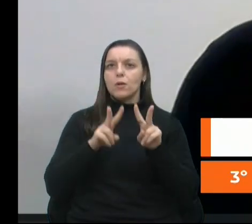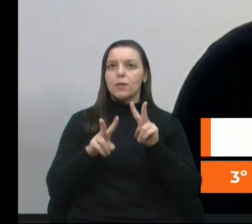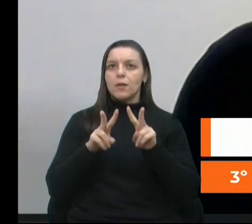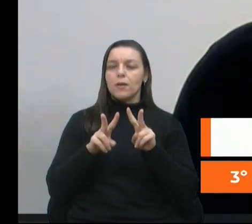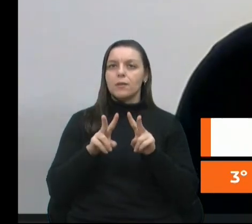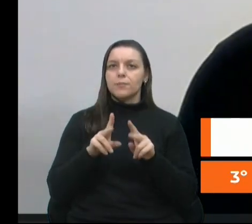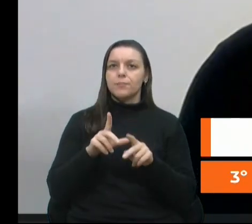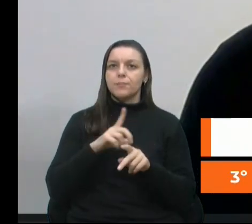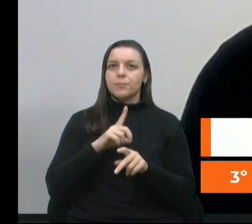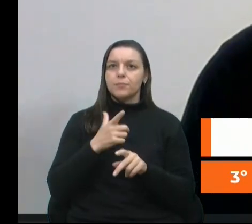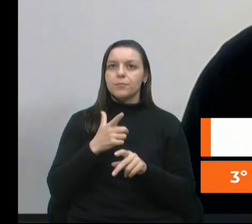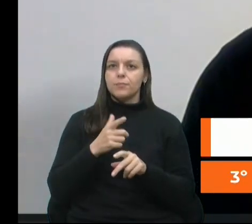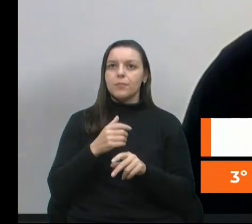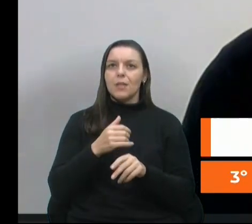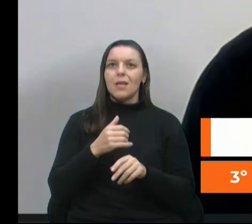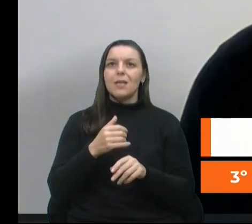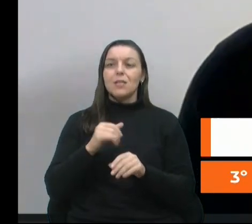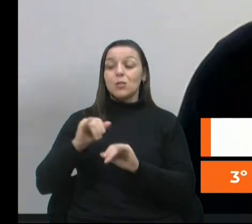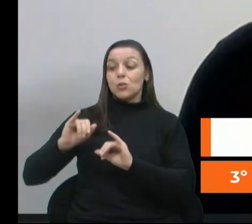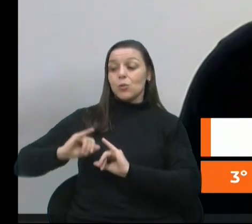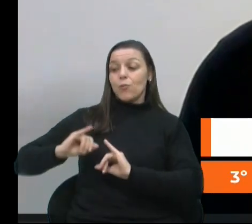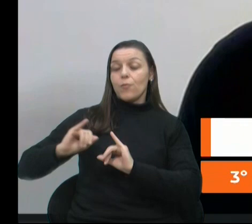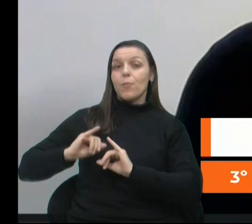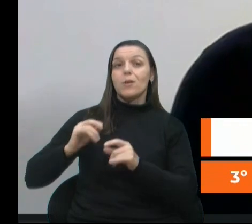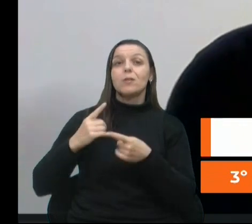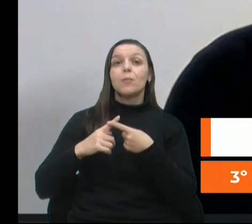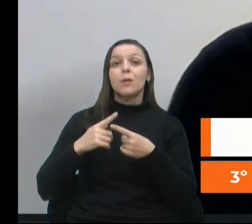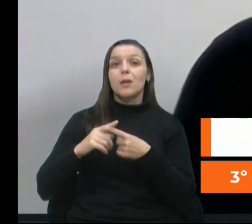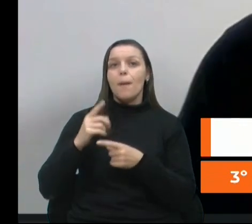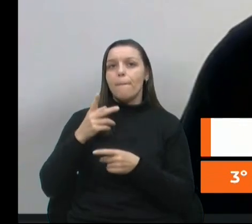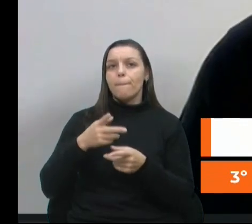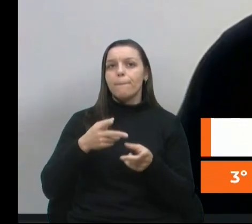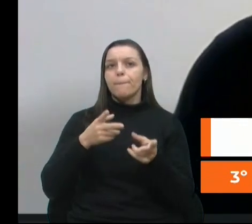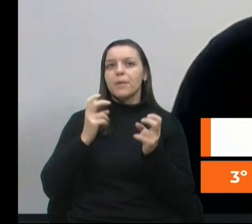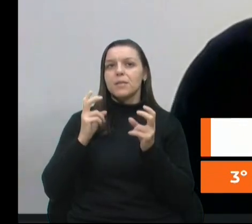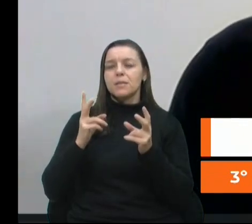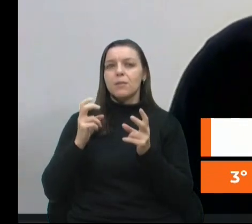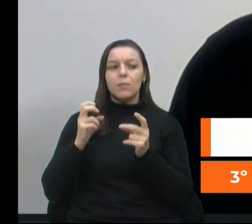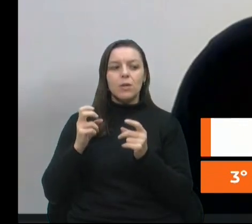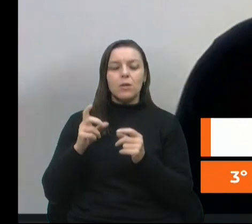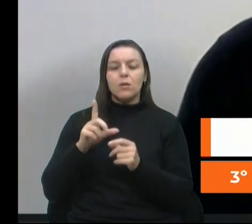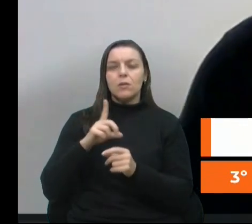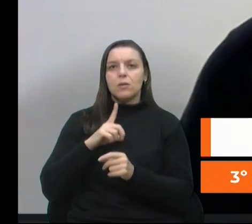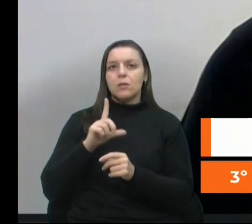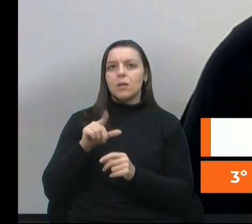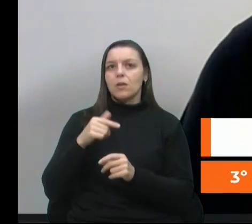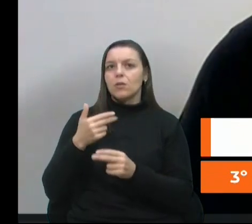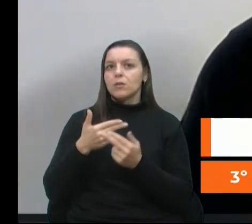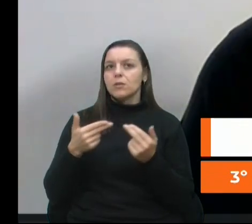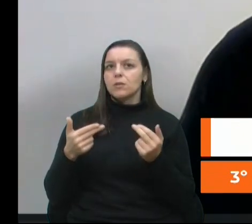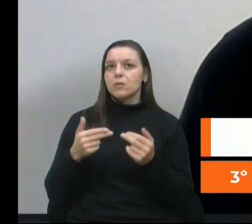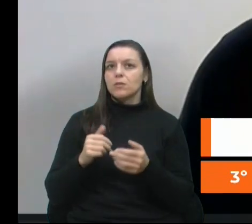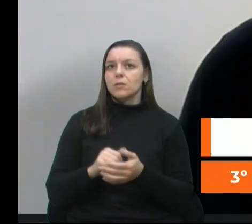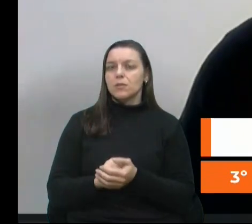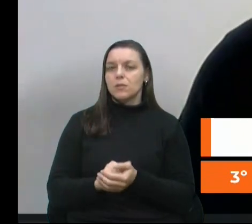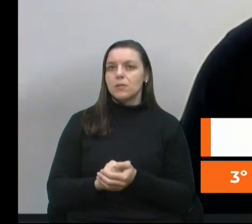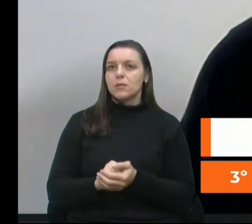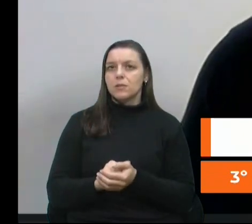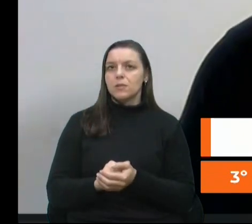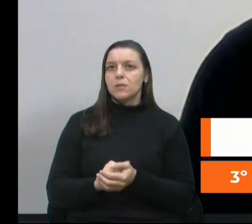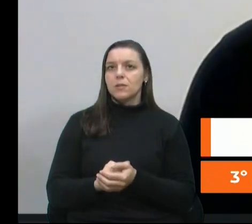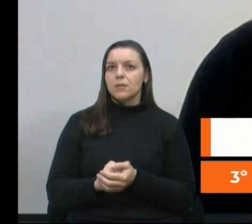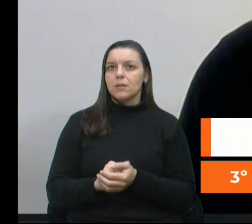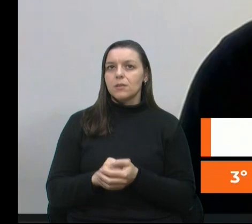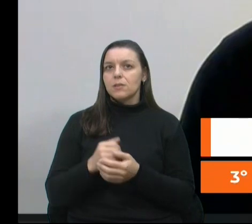está trazendo para ele sofrimento, porque ele percebeu que outros e outras ali já passaram pelas mesmas coisas ou